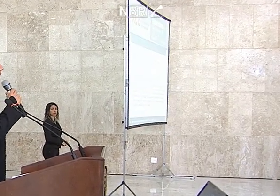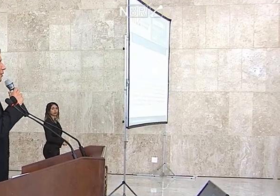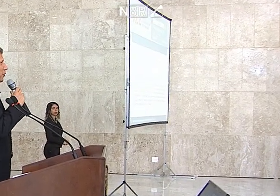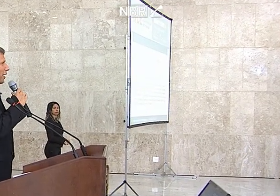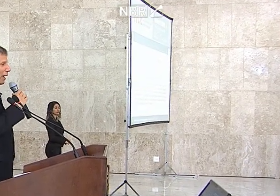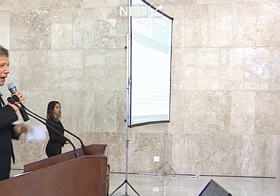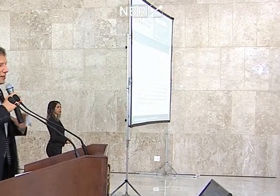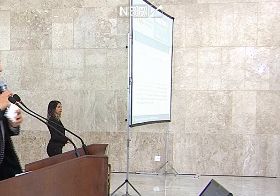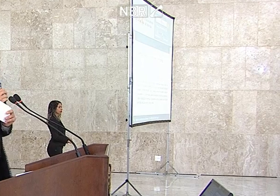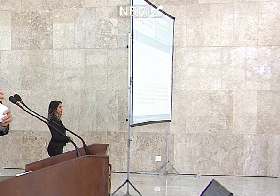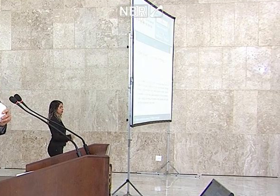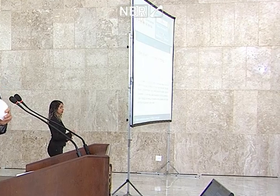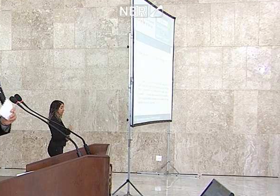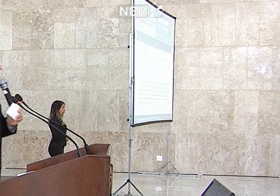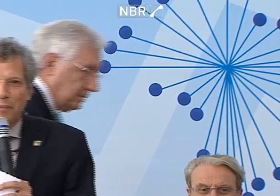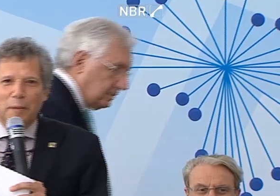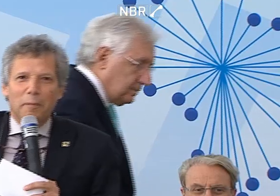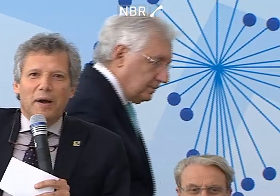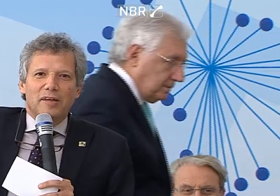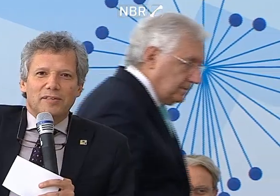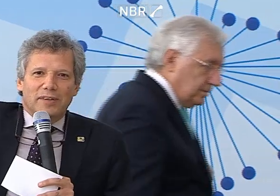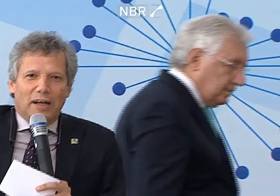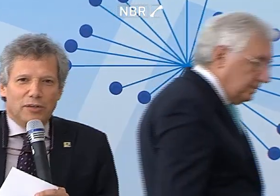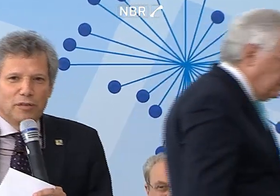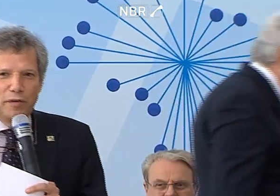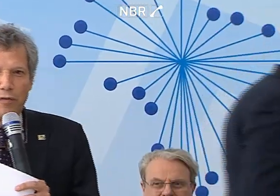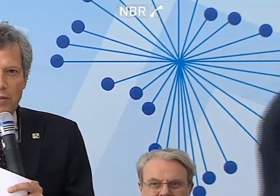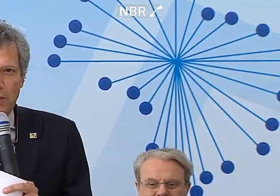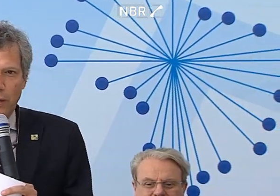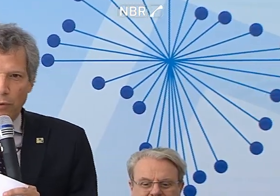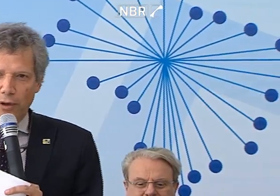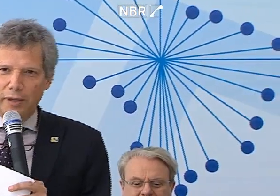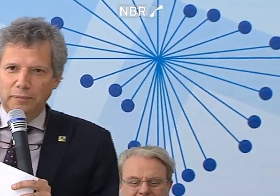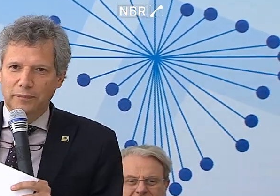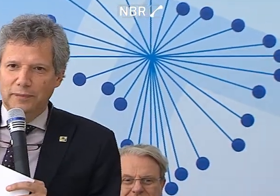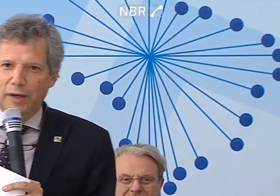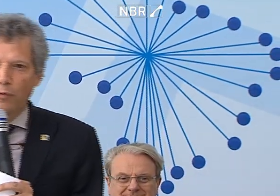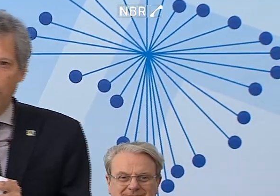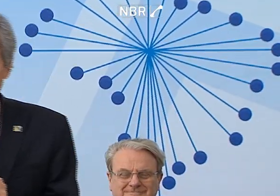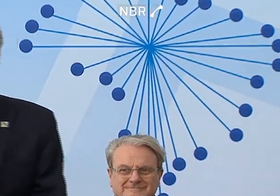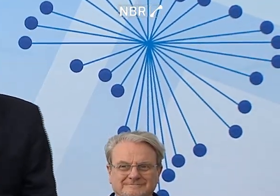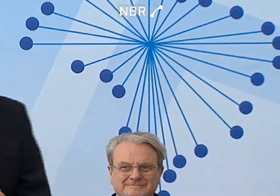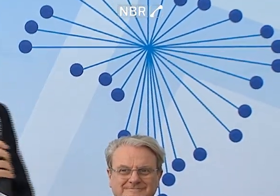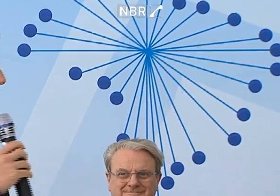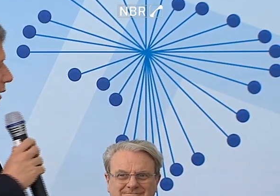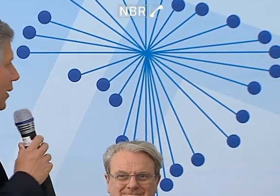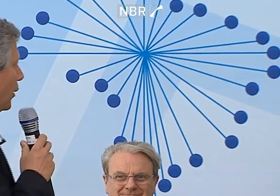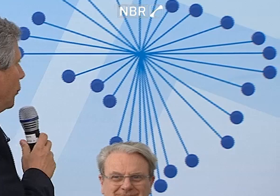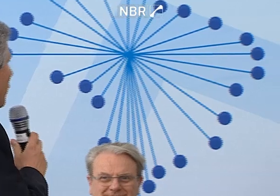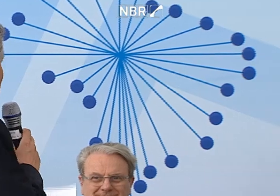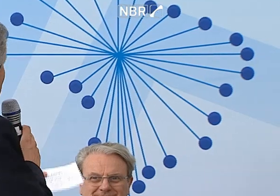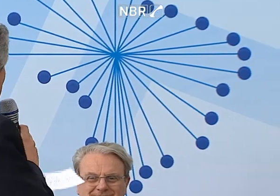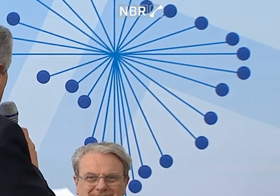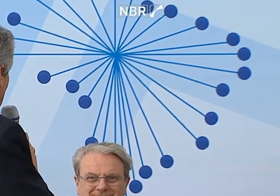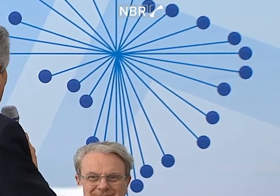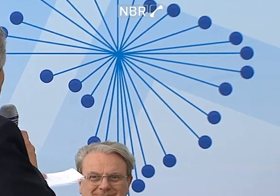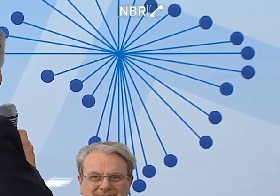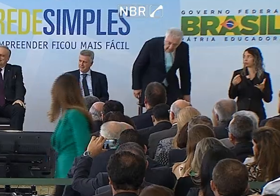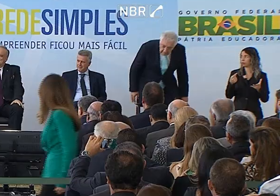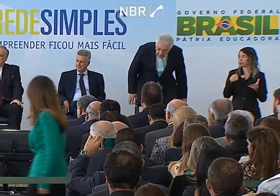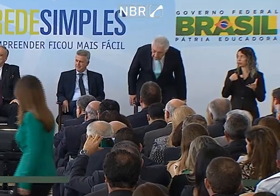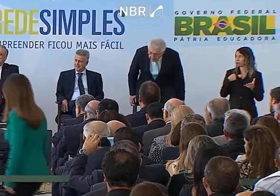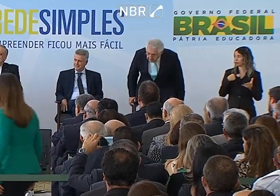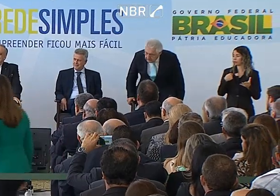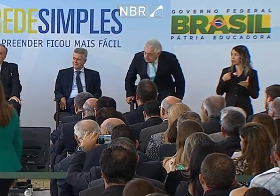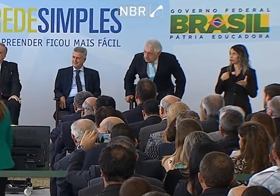bem É arriscado mas a gente vai fazer agora ao vivo eu não me dirijo